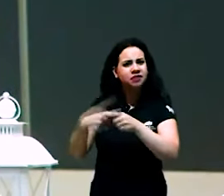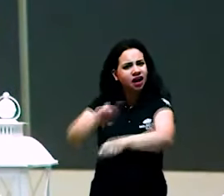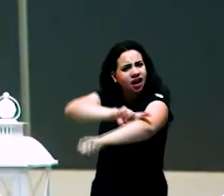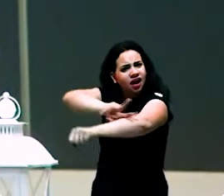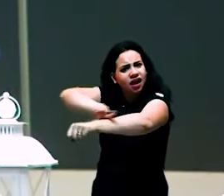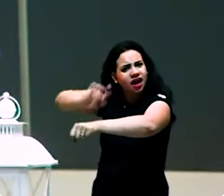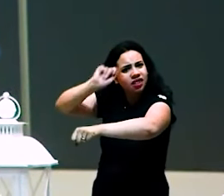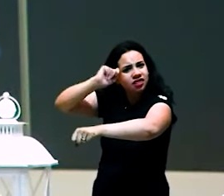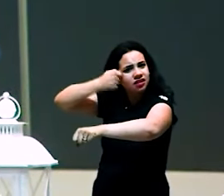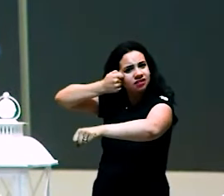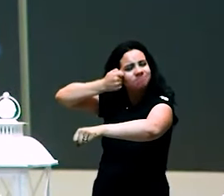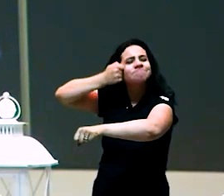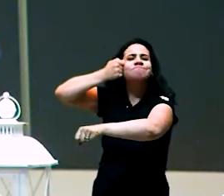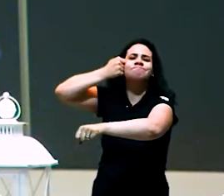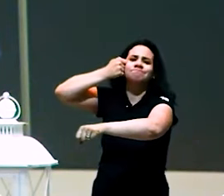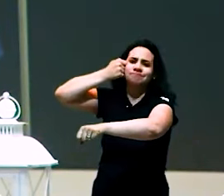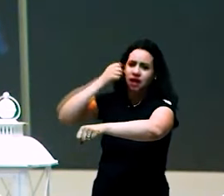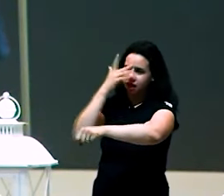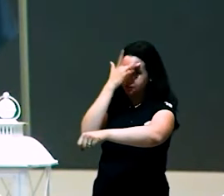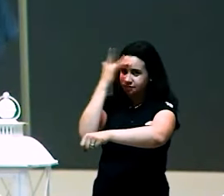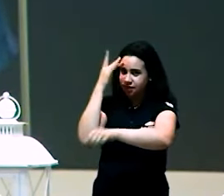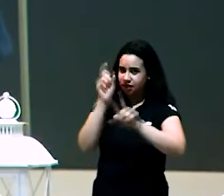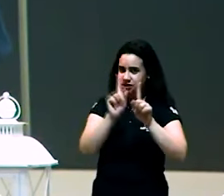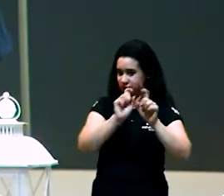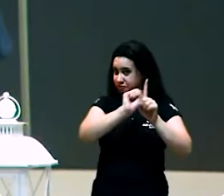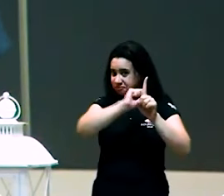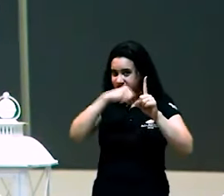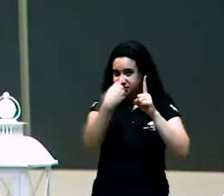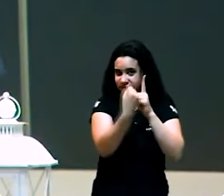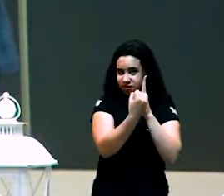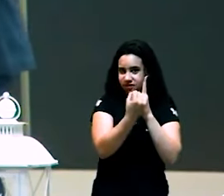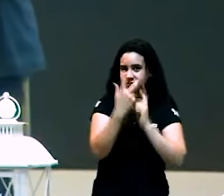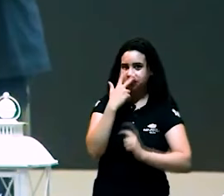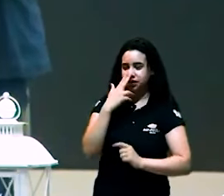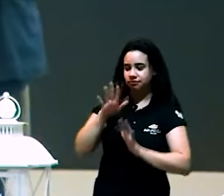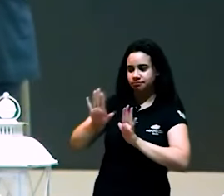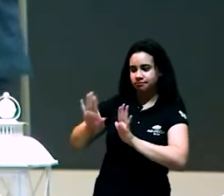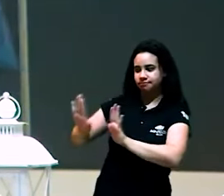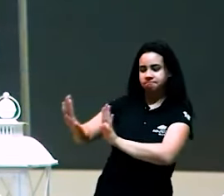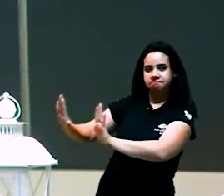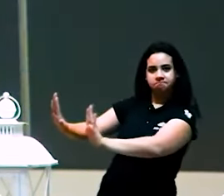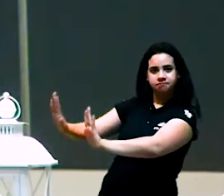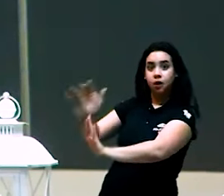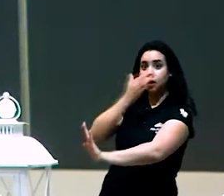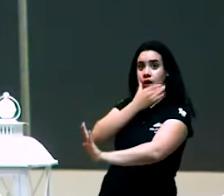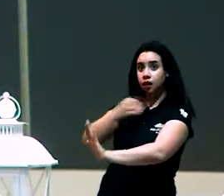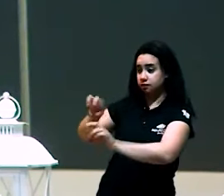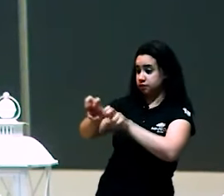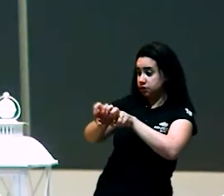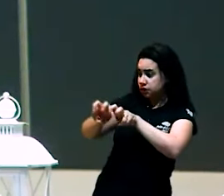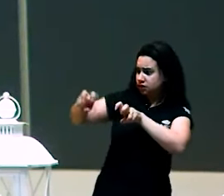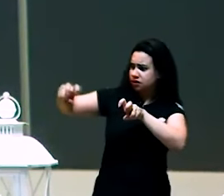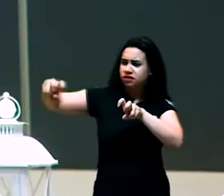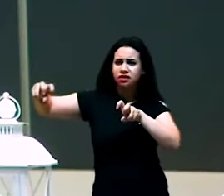discriminada por una cuestión social y racial. Porém, este hombre se paraba do lado de fuera